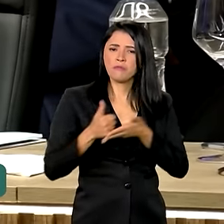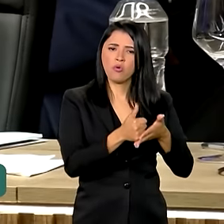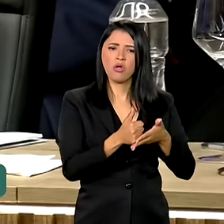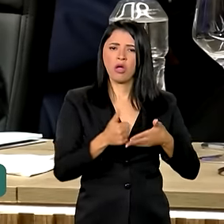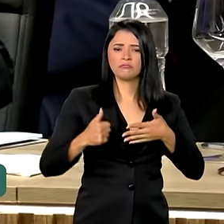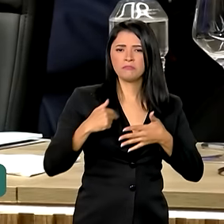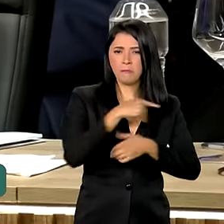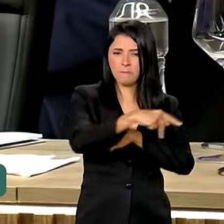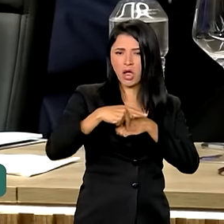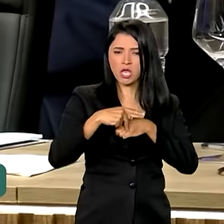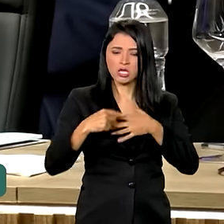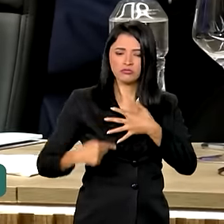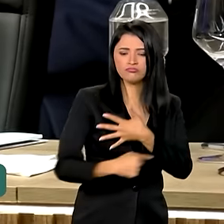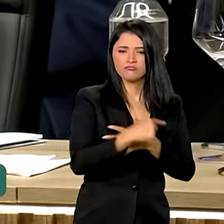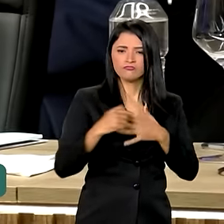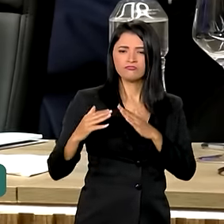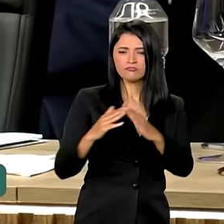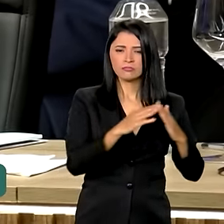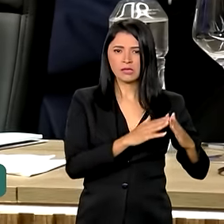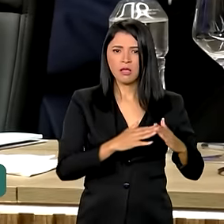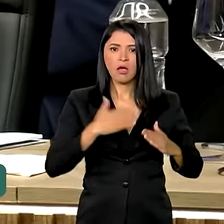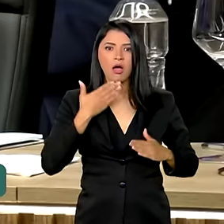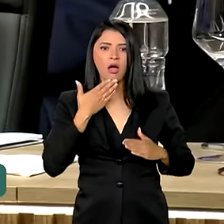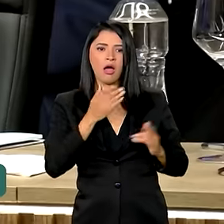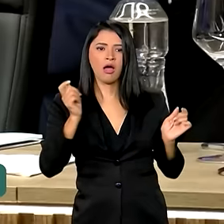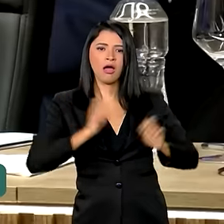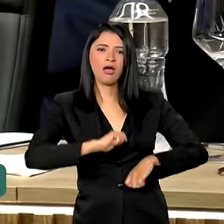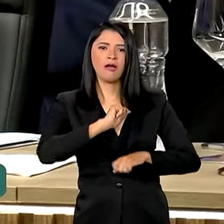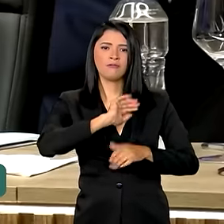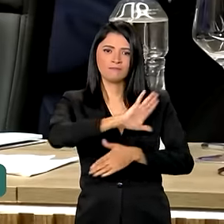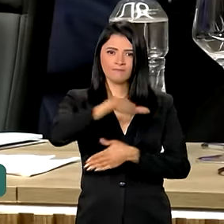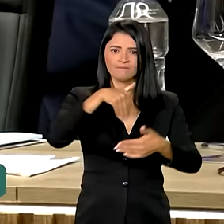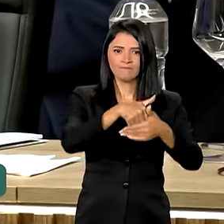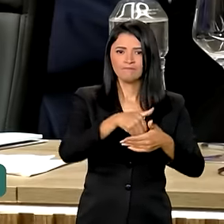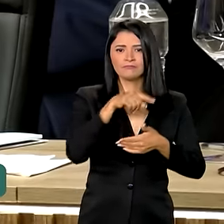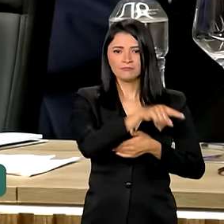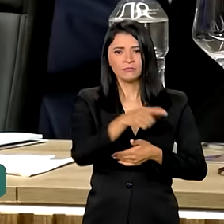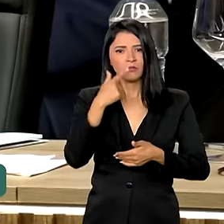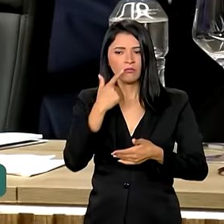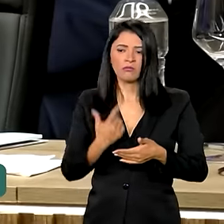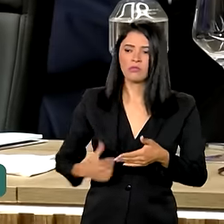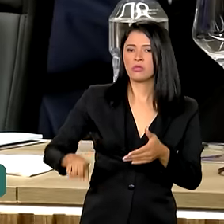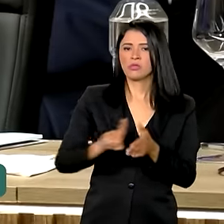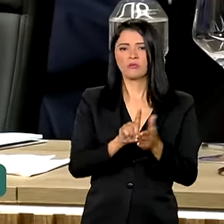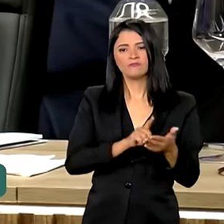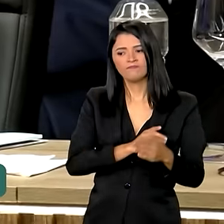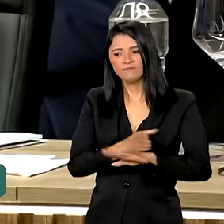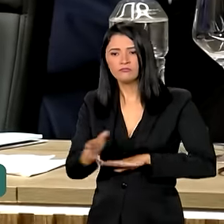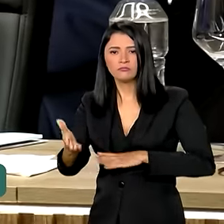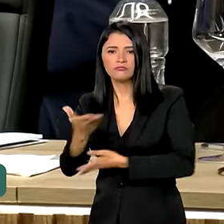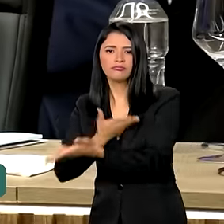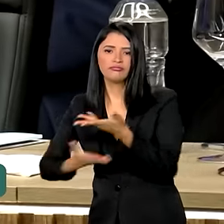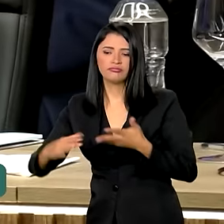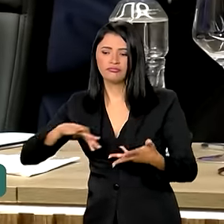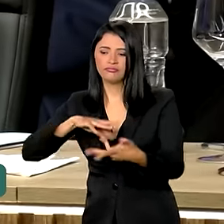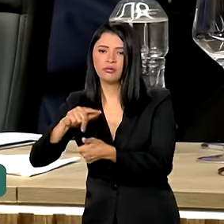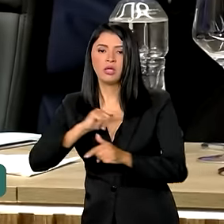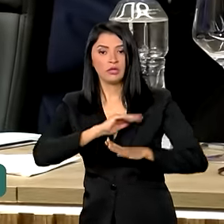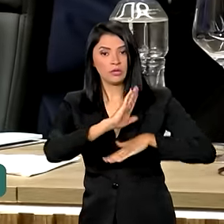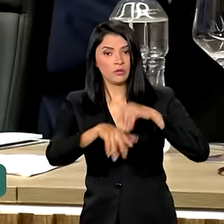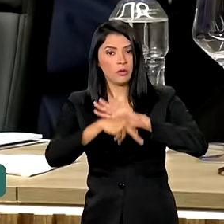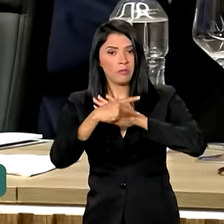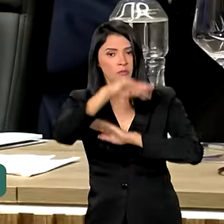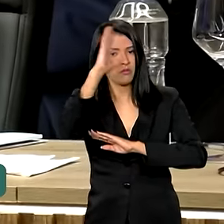vizinhos. Minha aposta no Mercosul como plataforma de inserção internacional e de desenvolvimento do